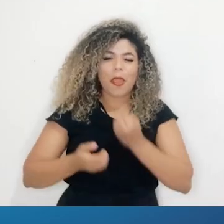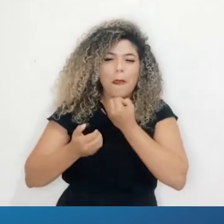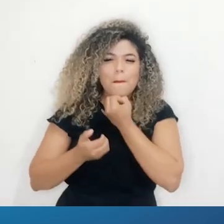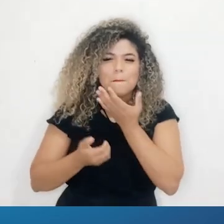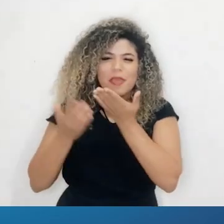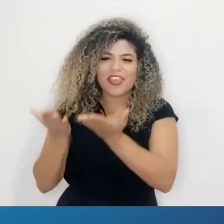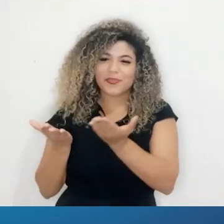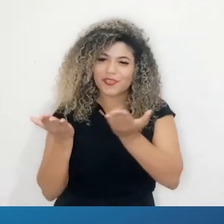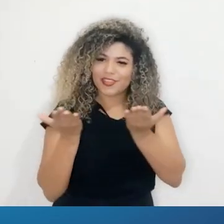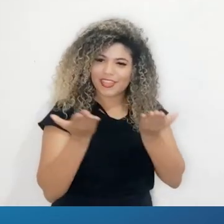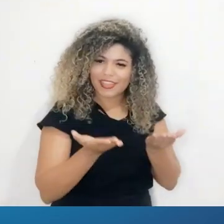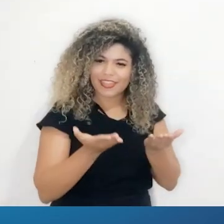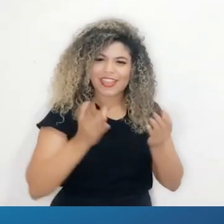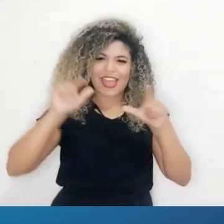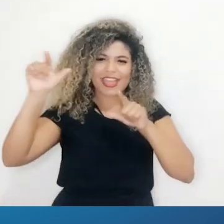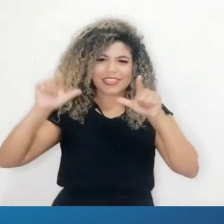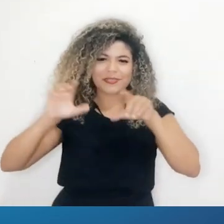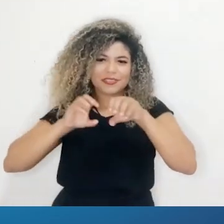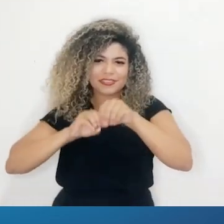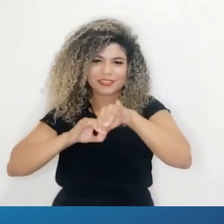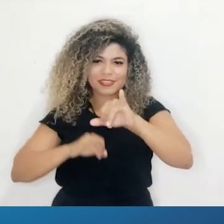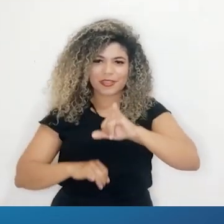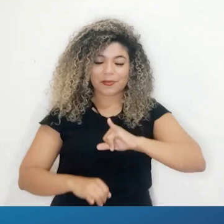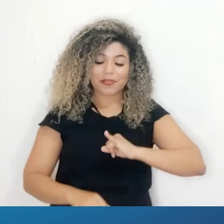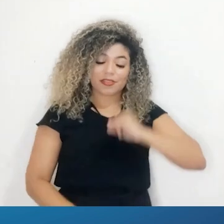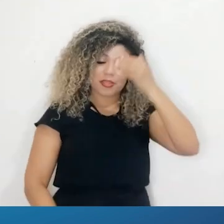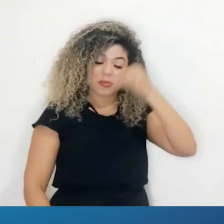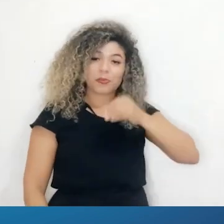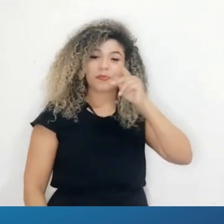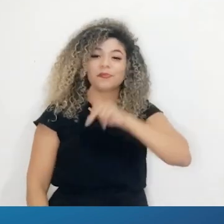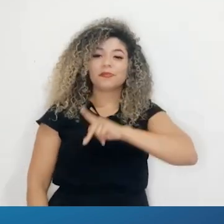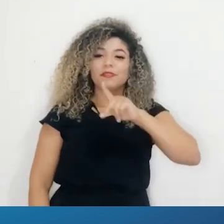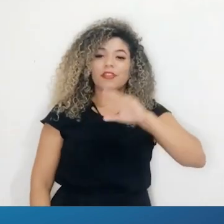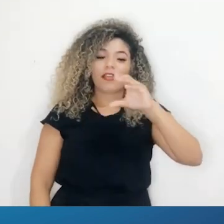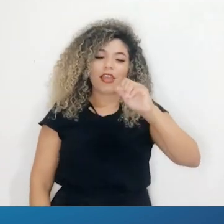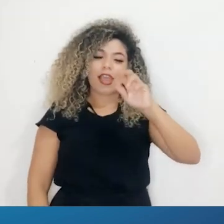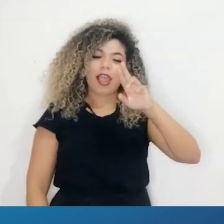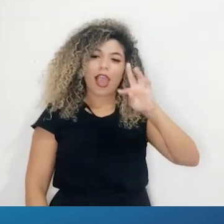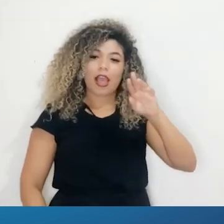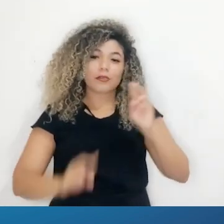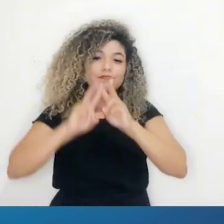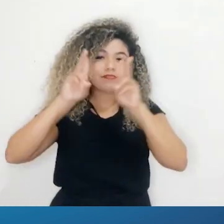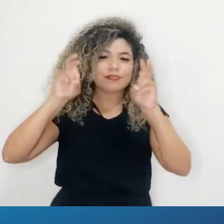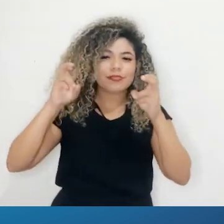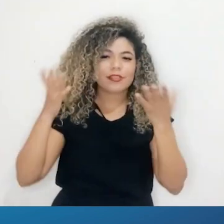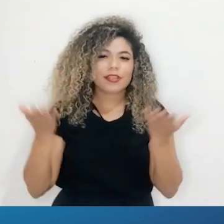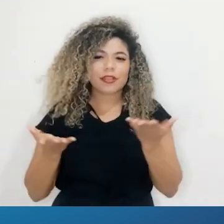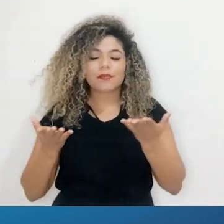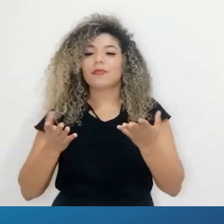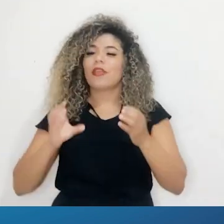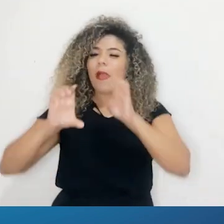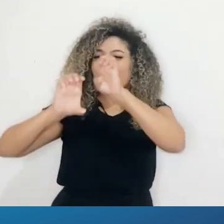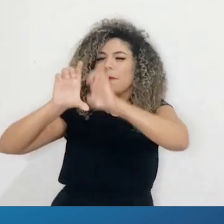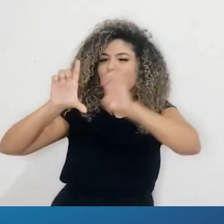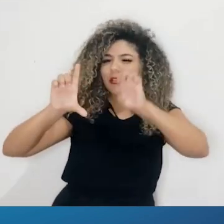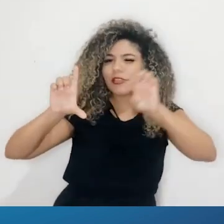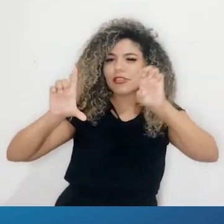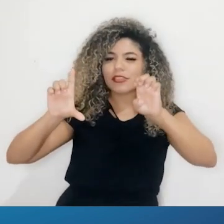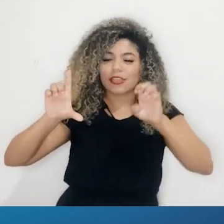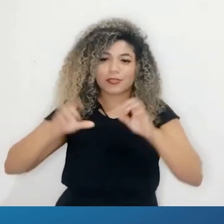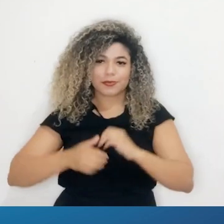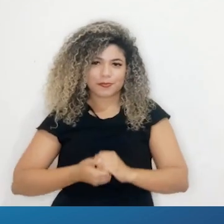sejam todos bem-vindos a TV educa eu sou o professor Carlos Eduardo e temos como assunto da nossa aula medidas em